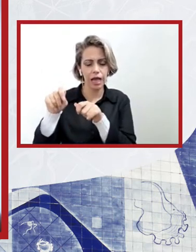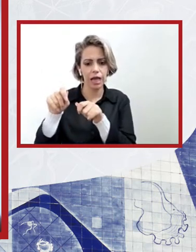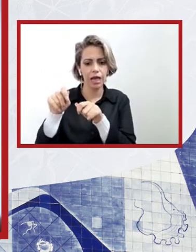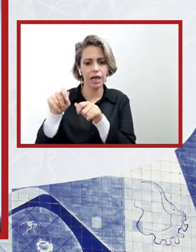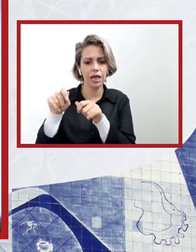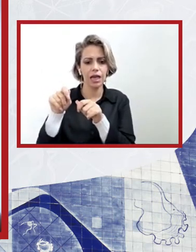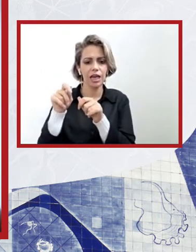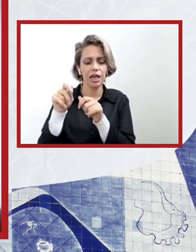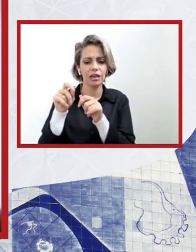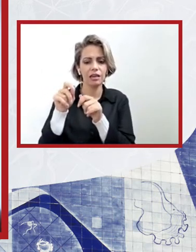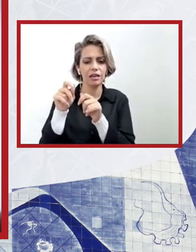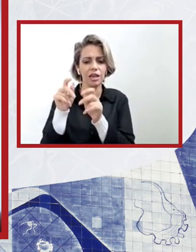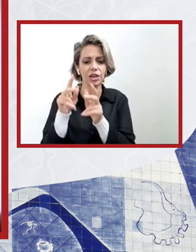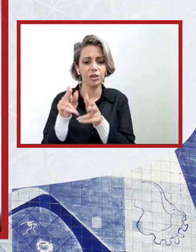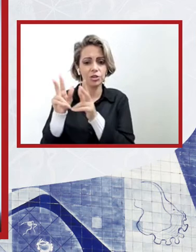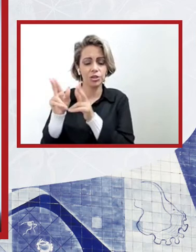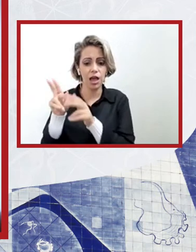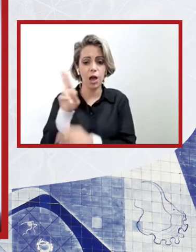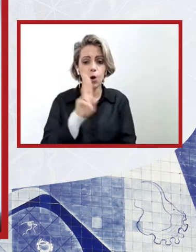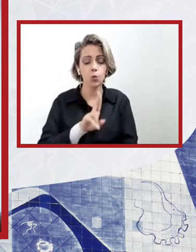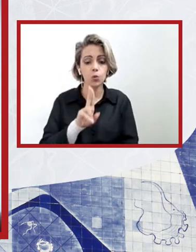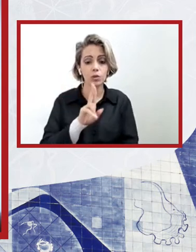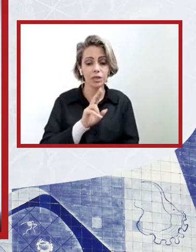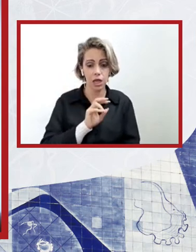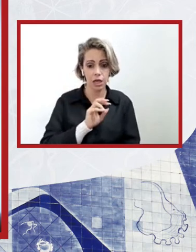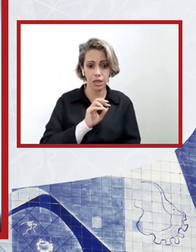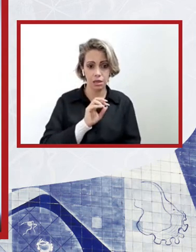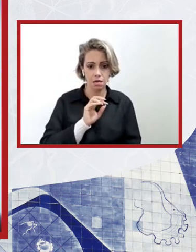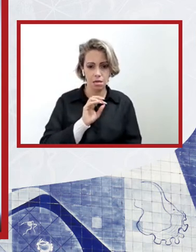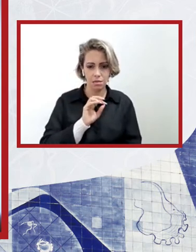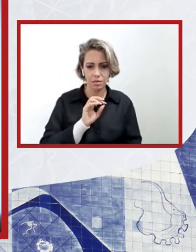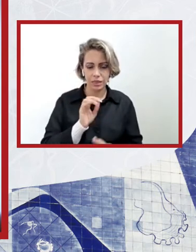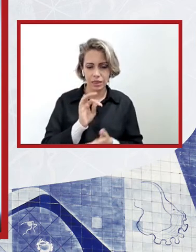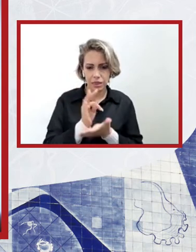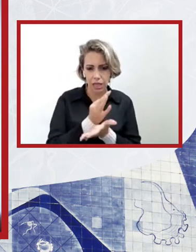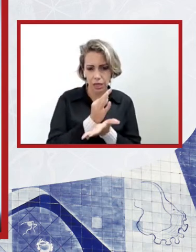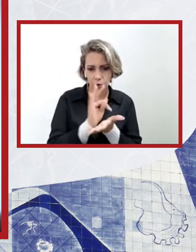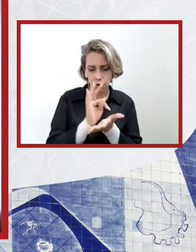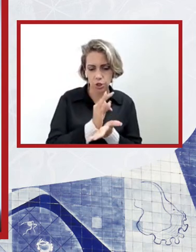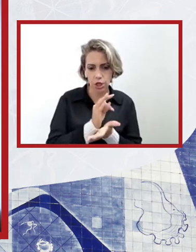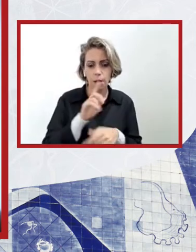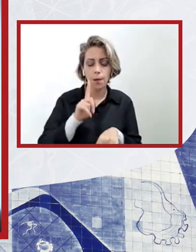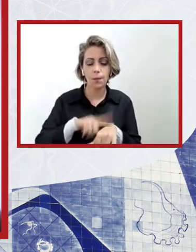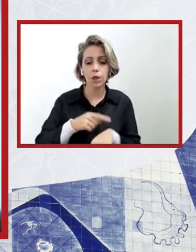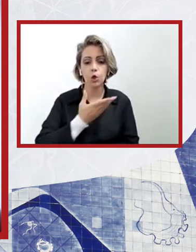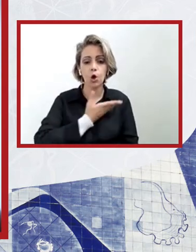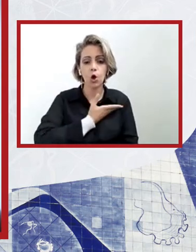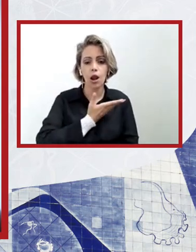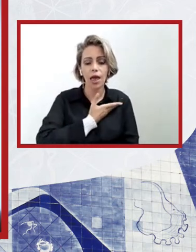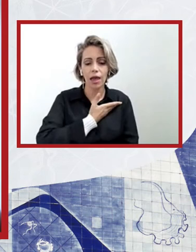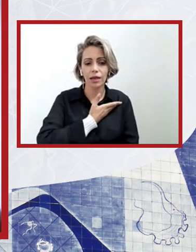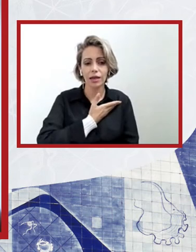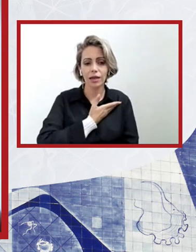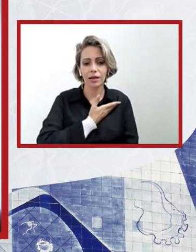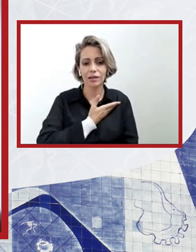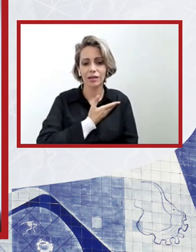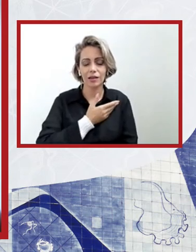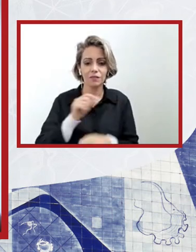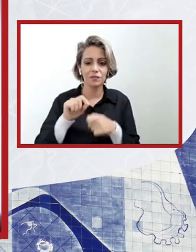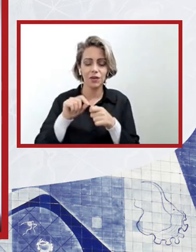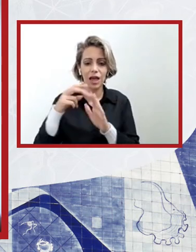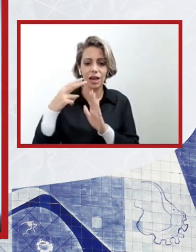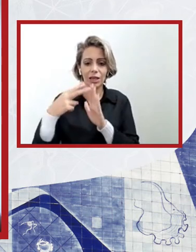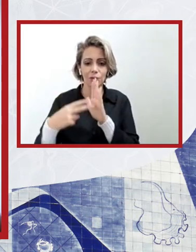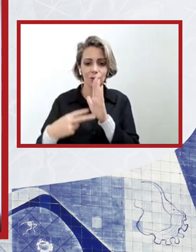Ele usa tecnologia quando um colega faz a leitura de um texto pelo WhatsApp, uma leitura